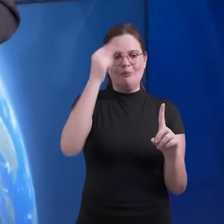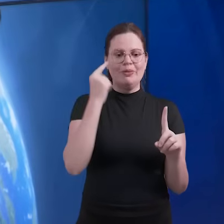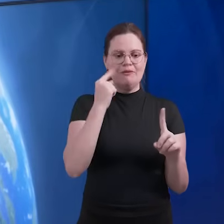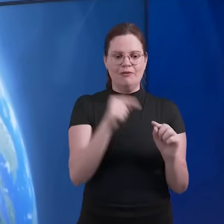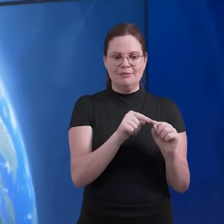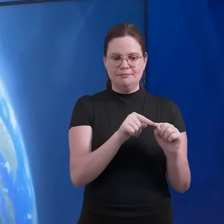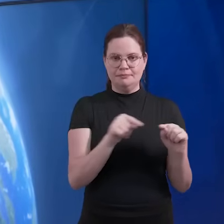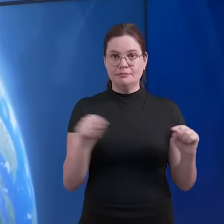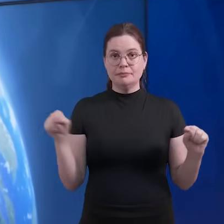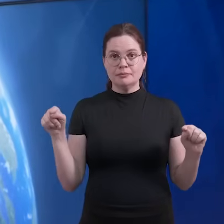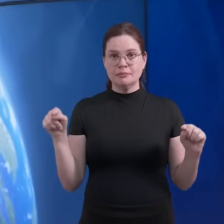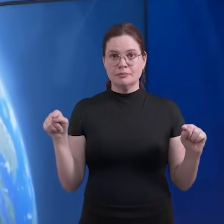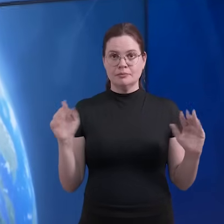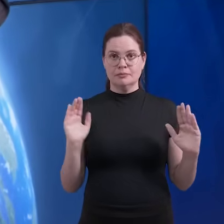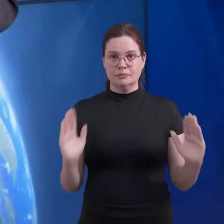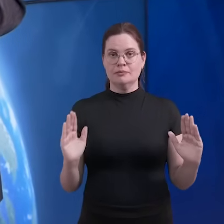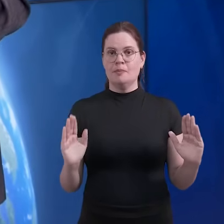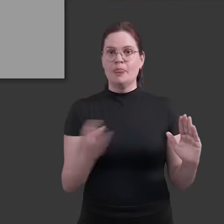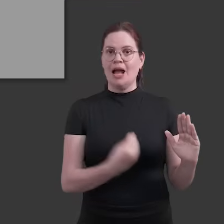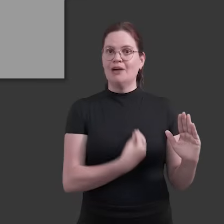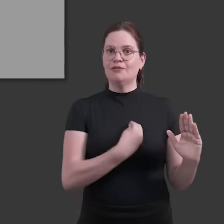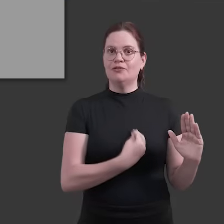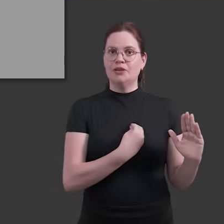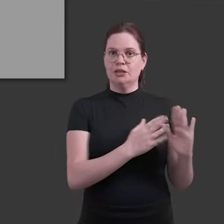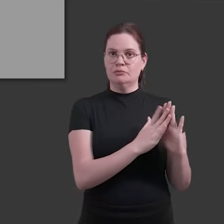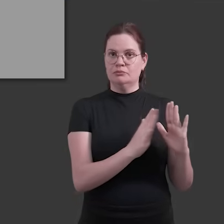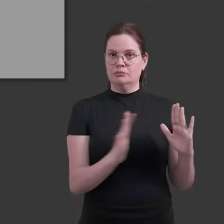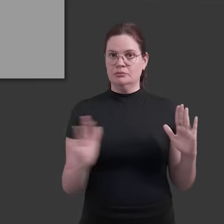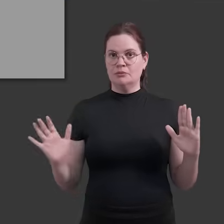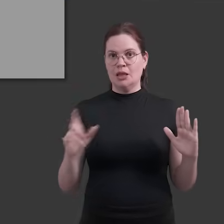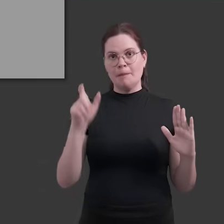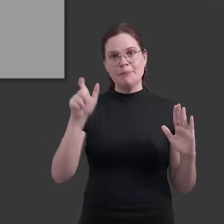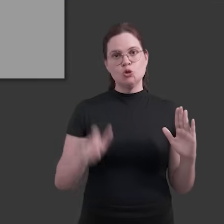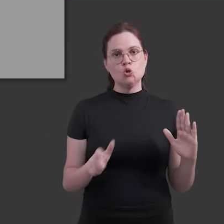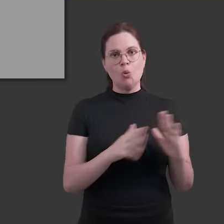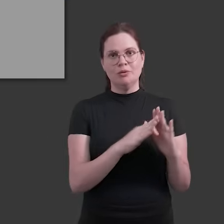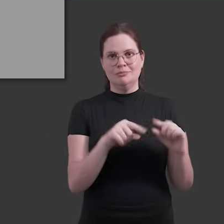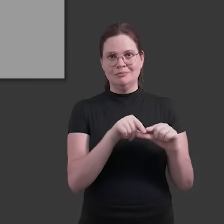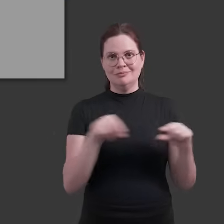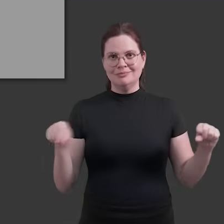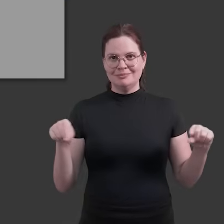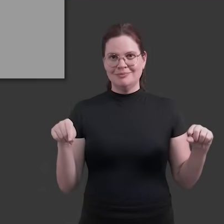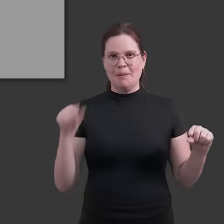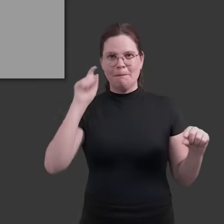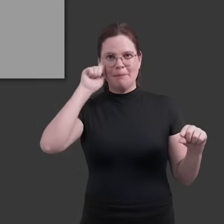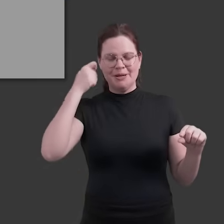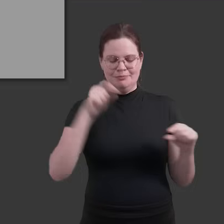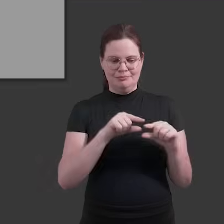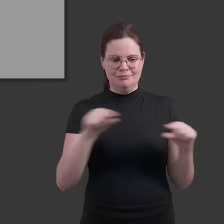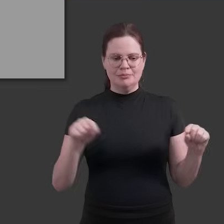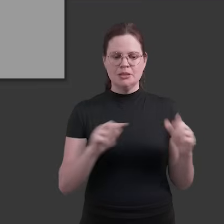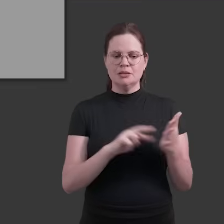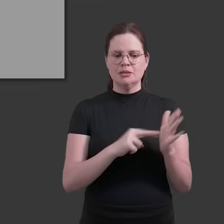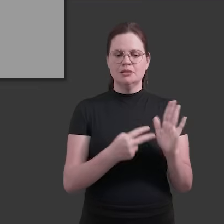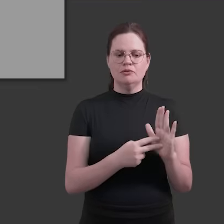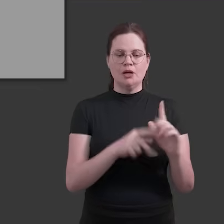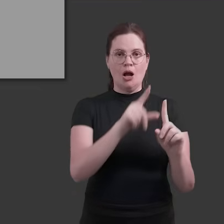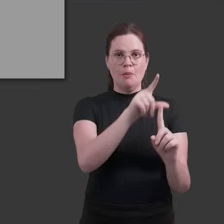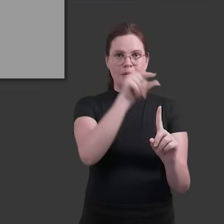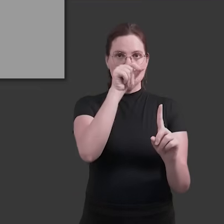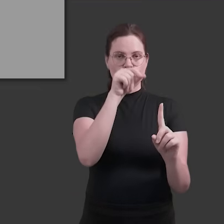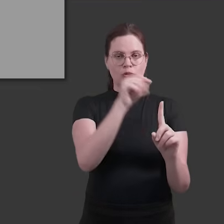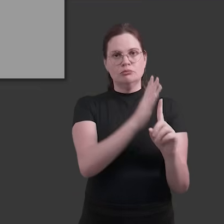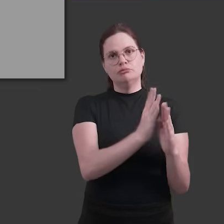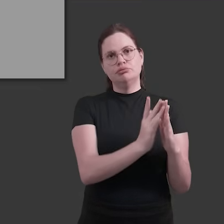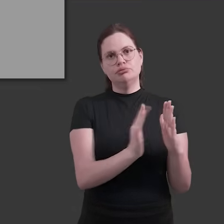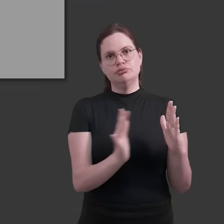aqui essa linha que mostra aqui o momento da vida do homem. Num determinado momento da vida dele, ele vai tomar conhecimento de que ele